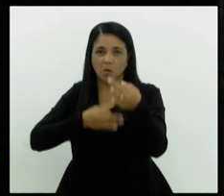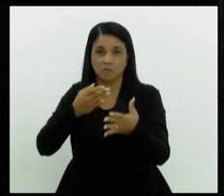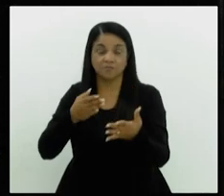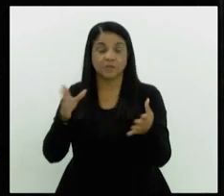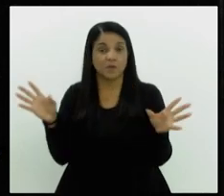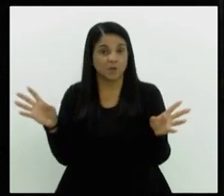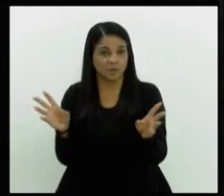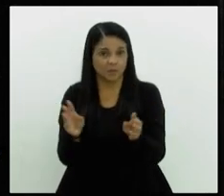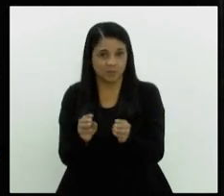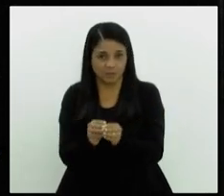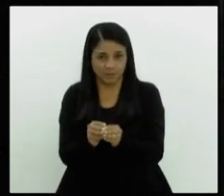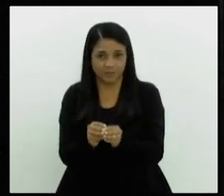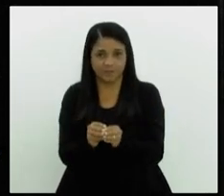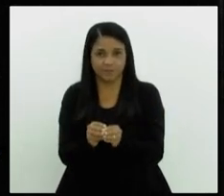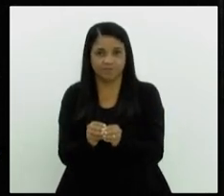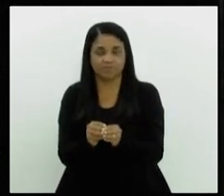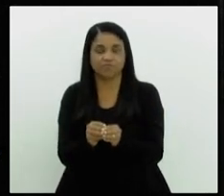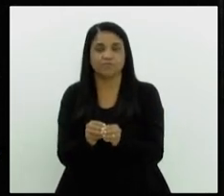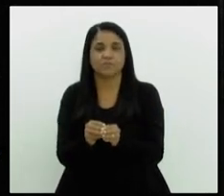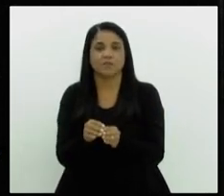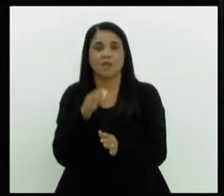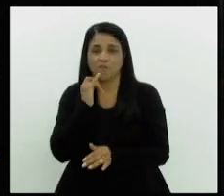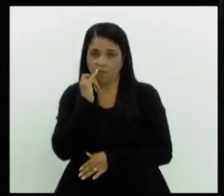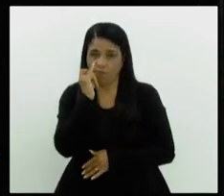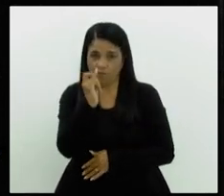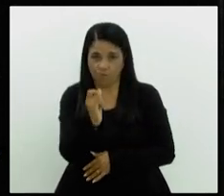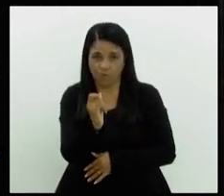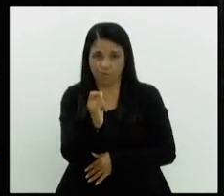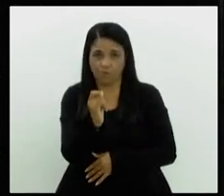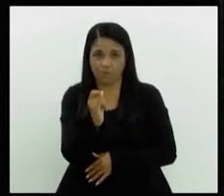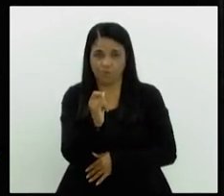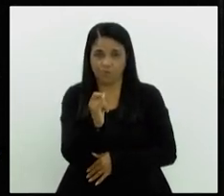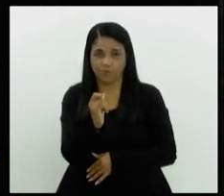concluir, eu quero dizer o seguinte.